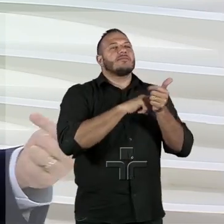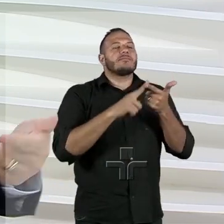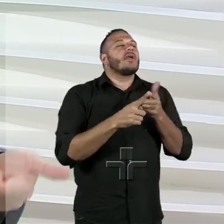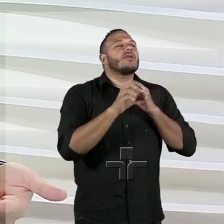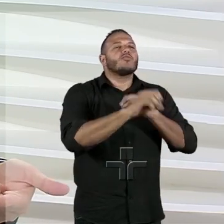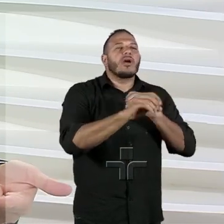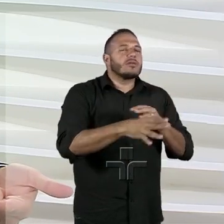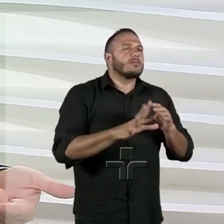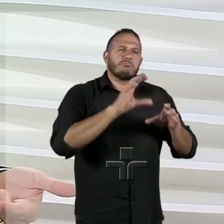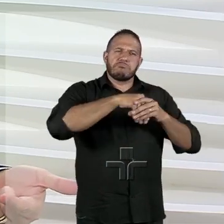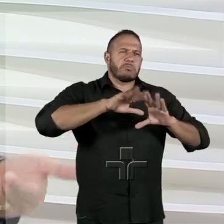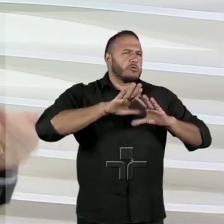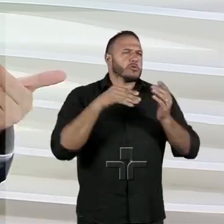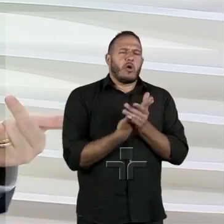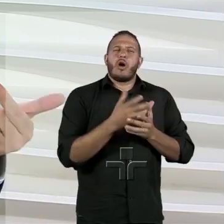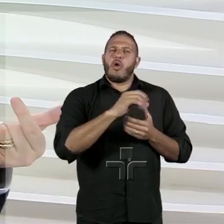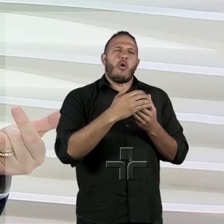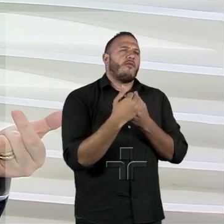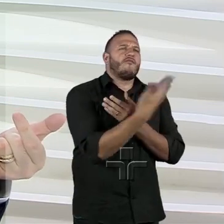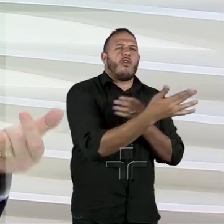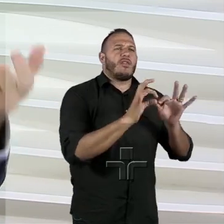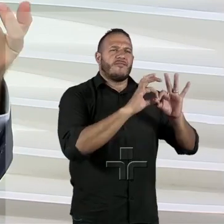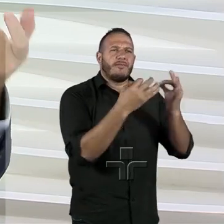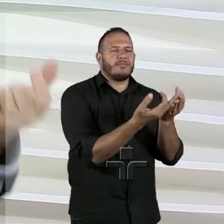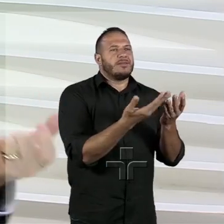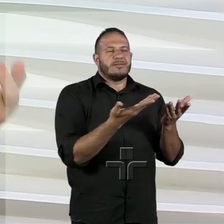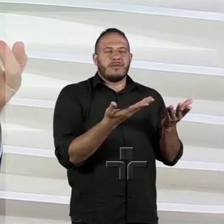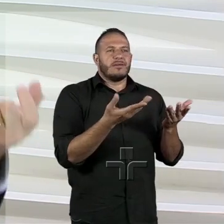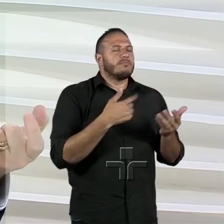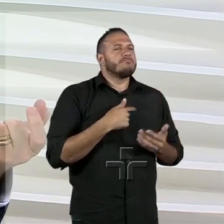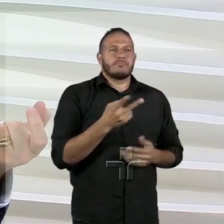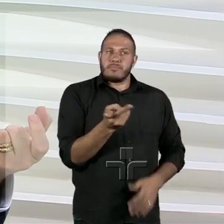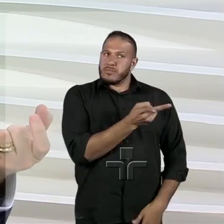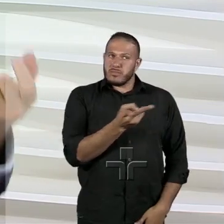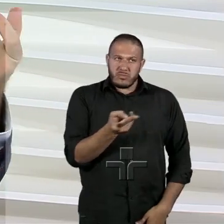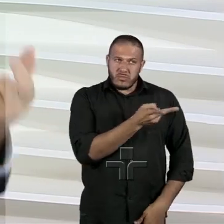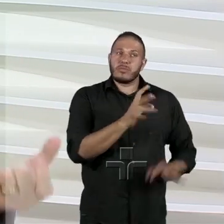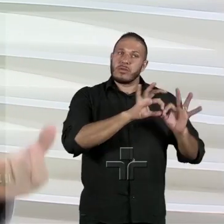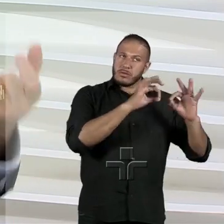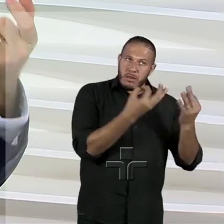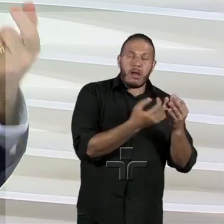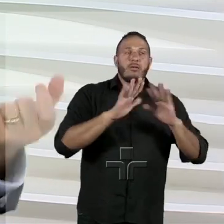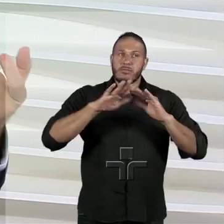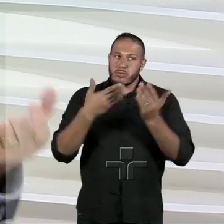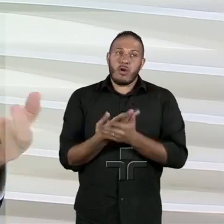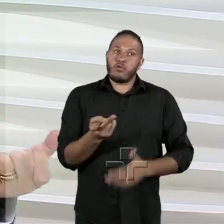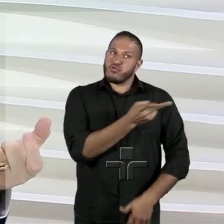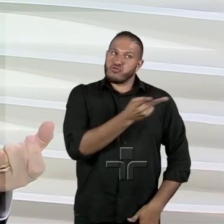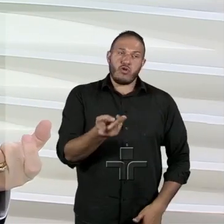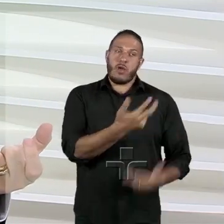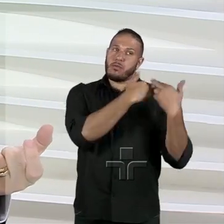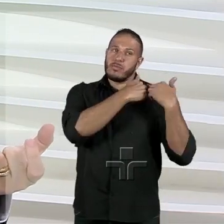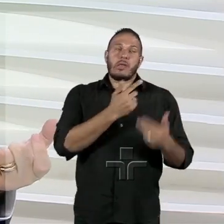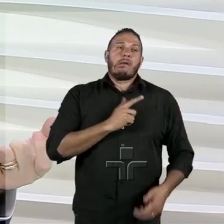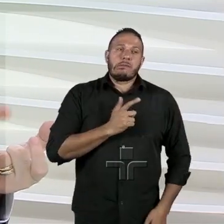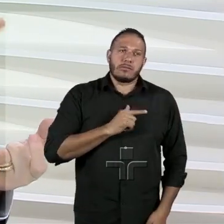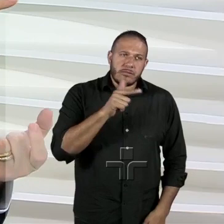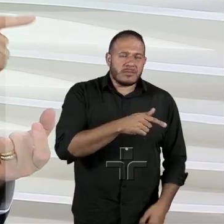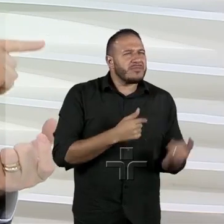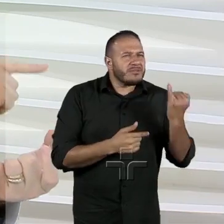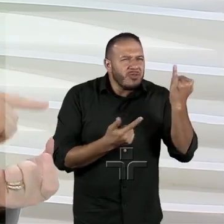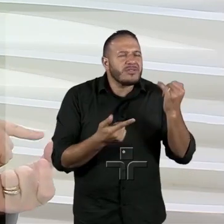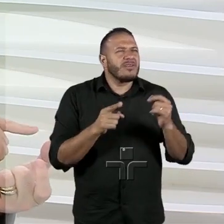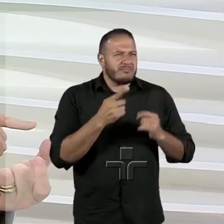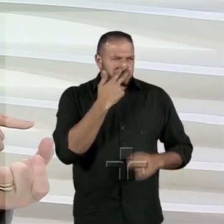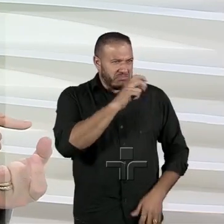seja na escola, seja na família, que é competências dessas duas instituições, a família tem uma parte importante. Será que a família não